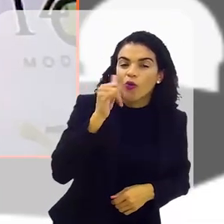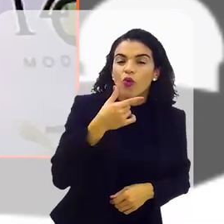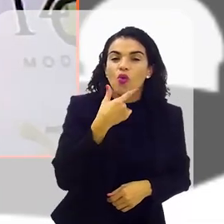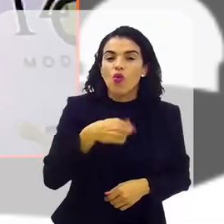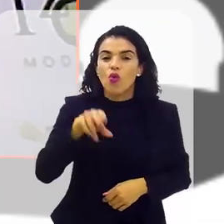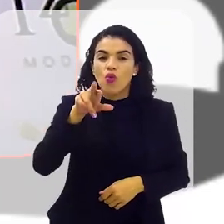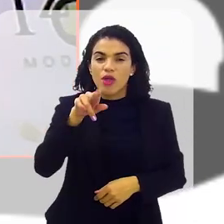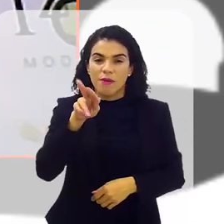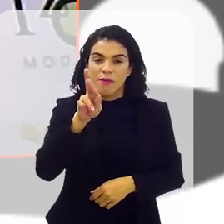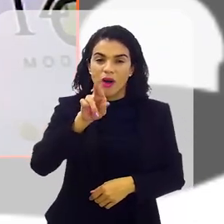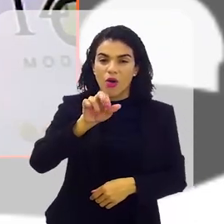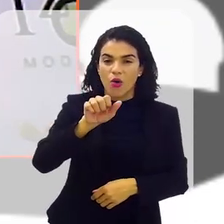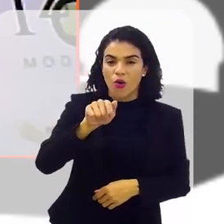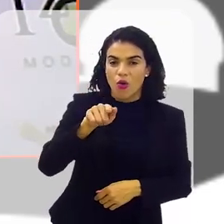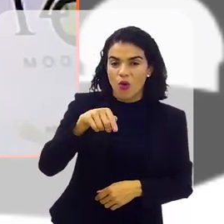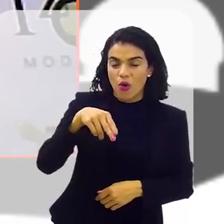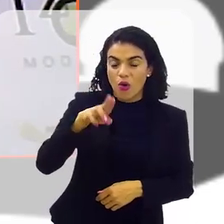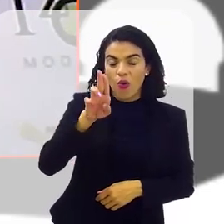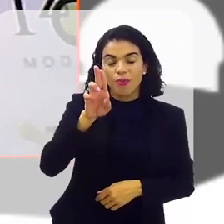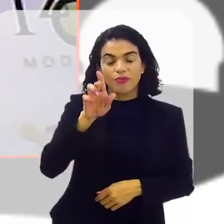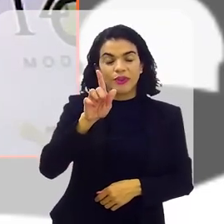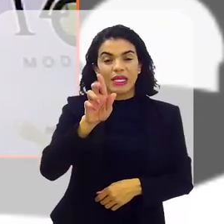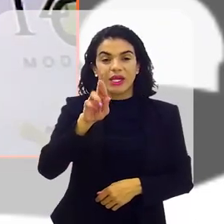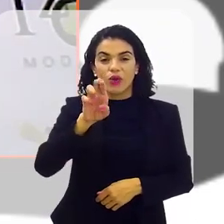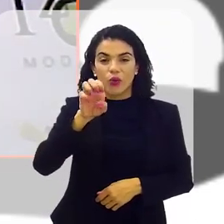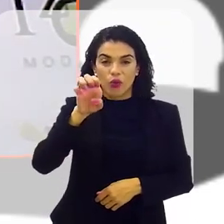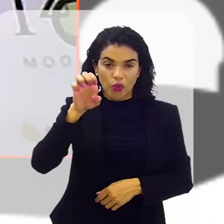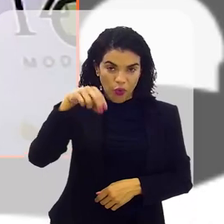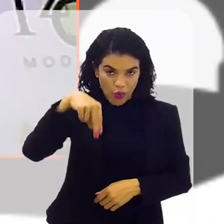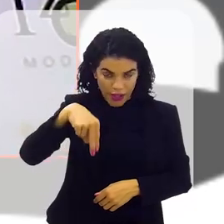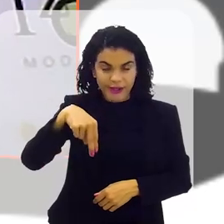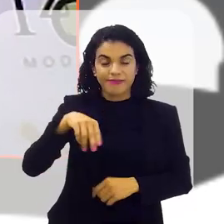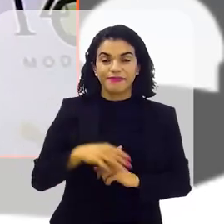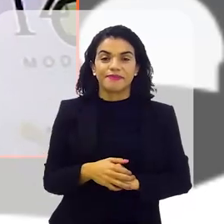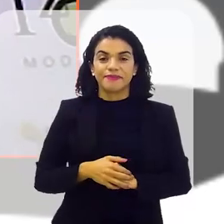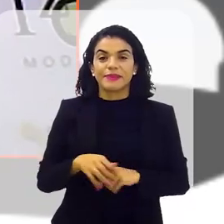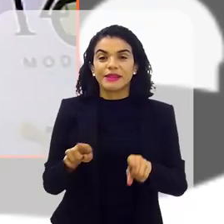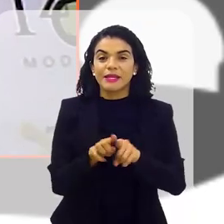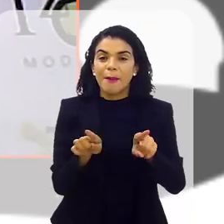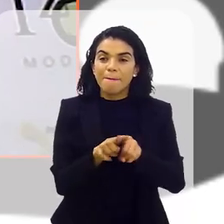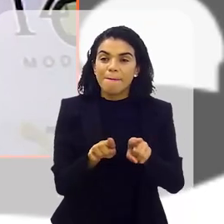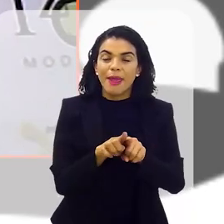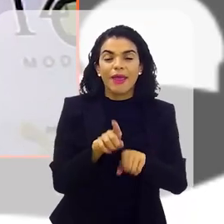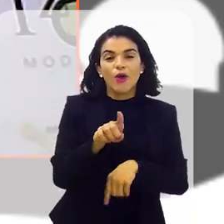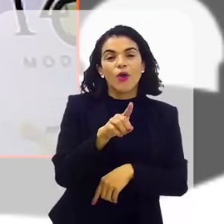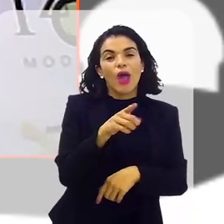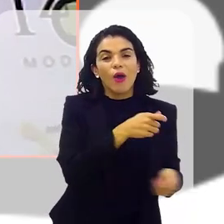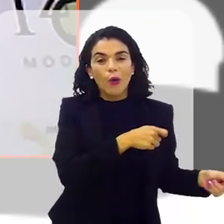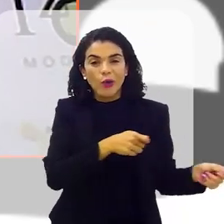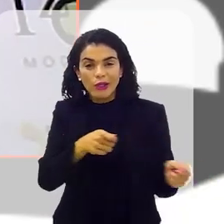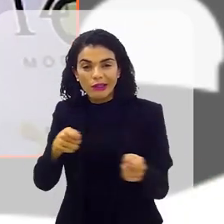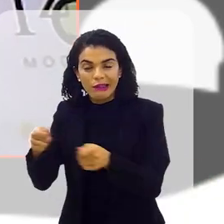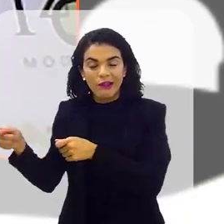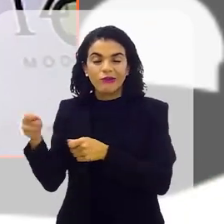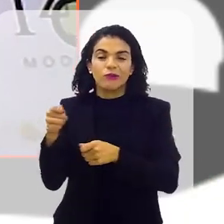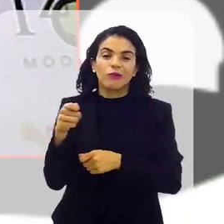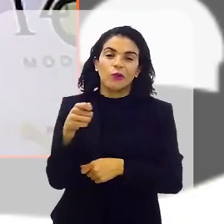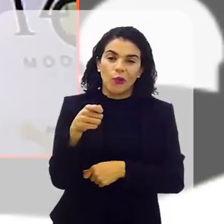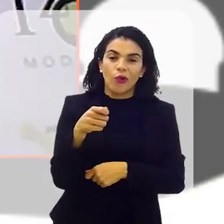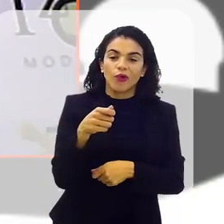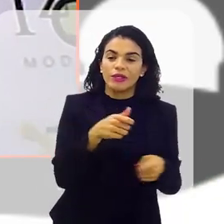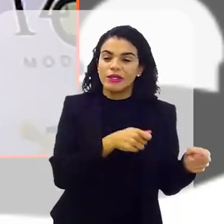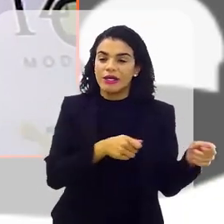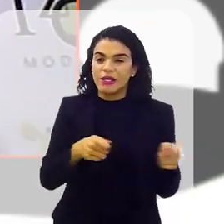Irmãos Grimm né mas o texto é meu As Novas Aventuras de João e Maria e tem cotidiano de Um Casal Quase comum que também é um texto meu